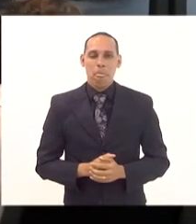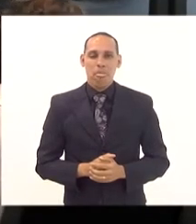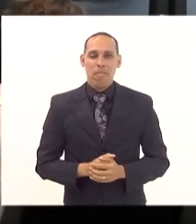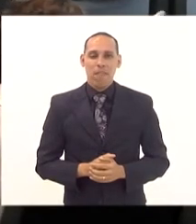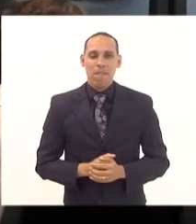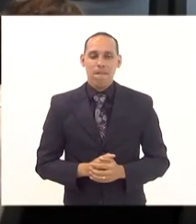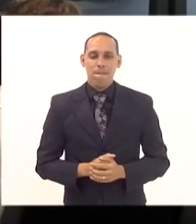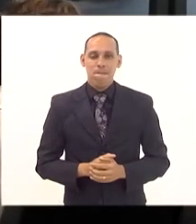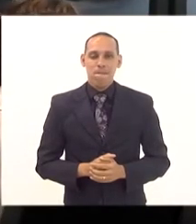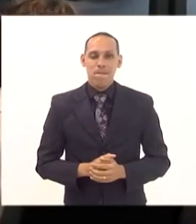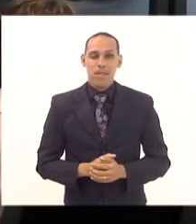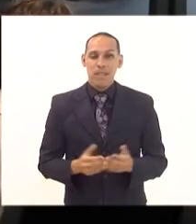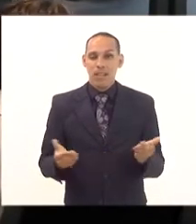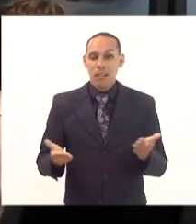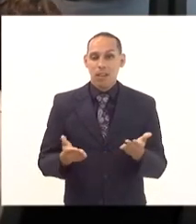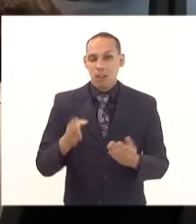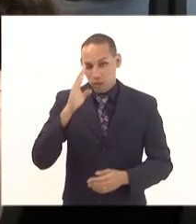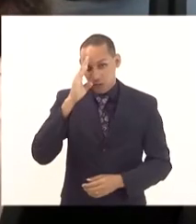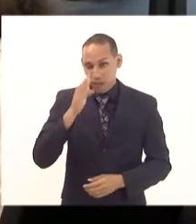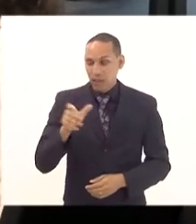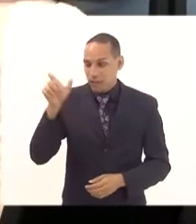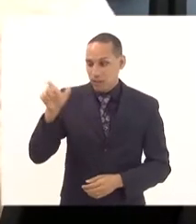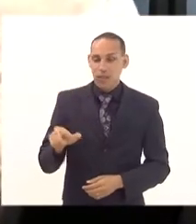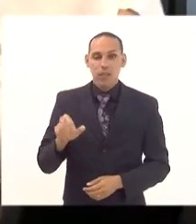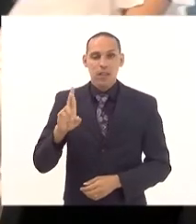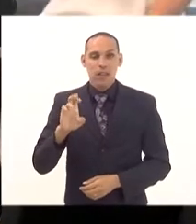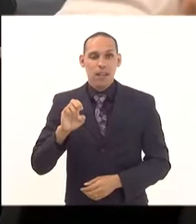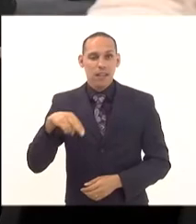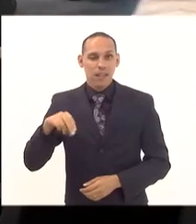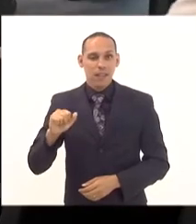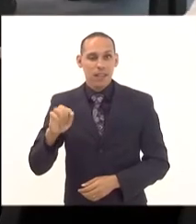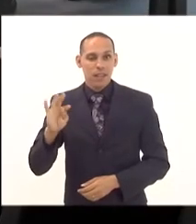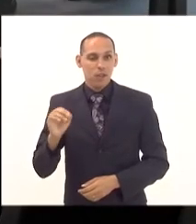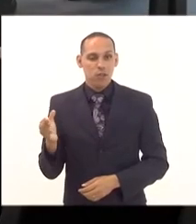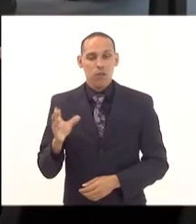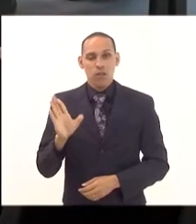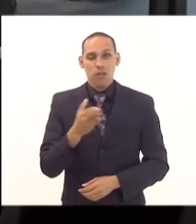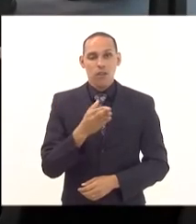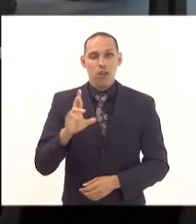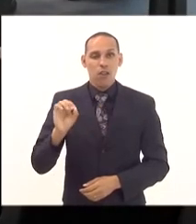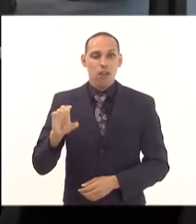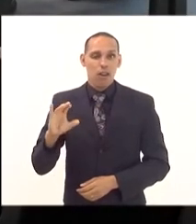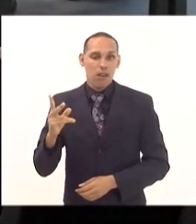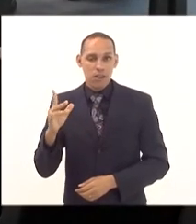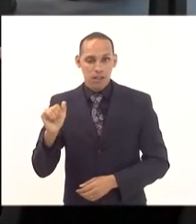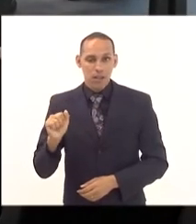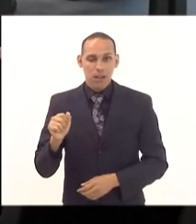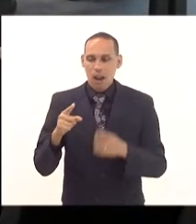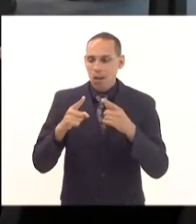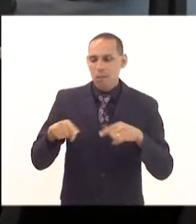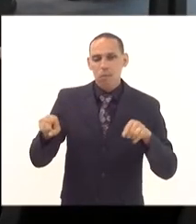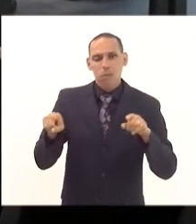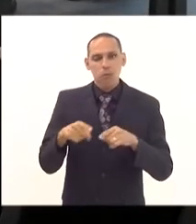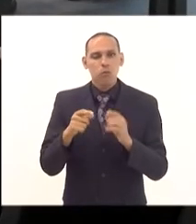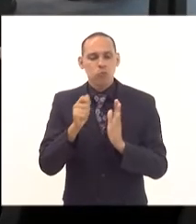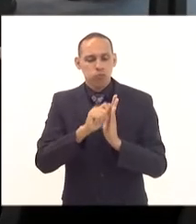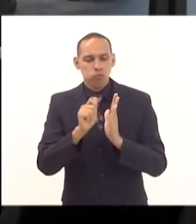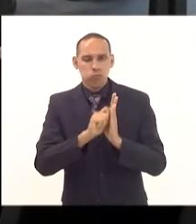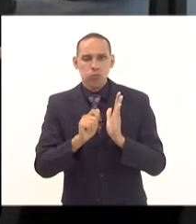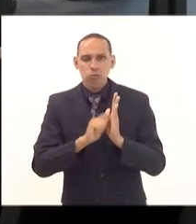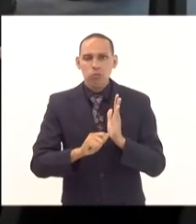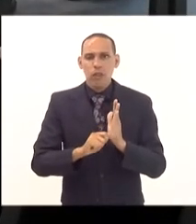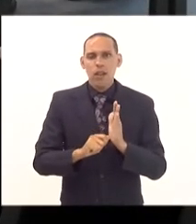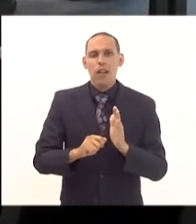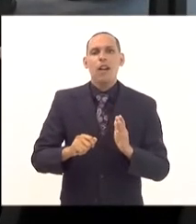o anime exatamente o Renato Rocha que é músico compositor instrumentista e